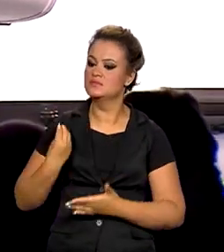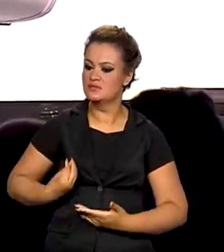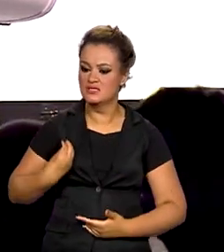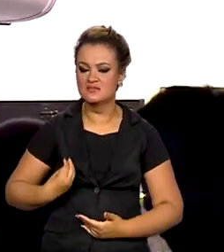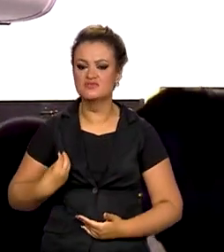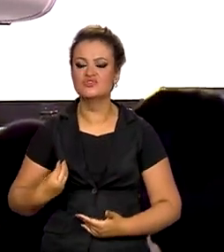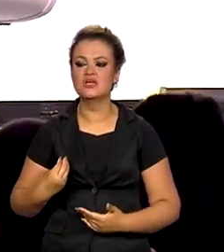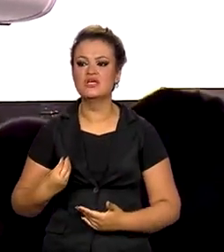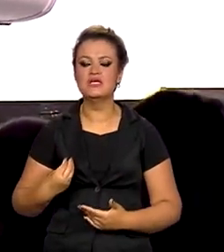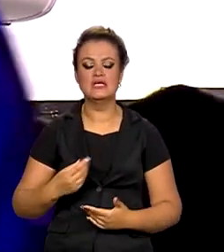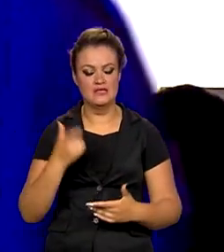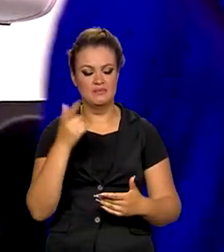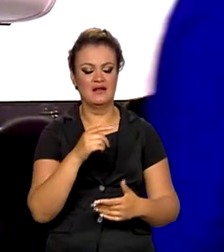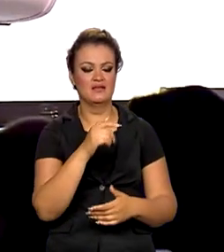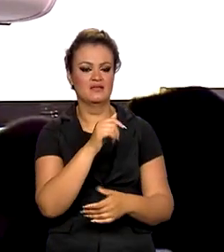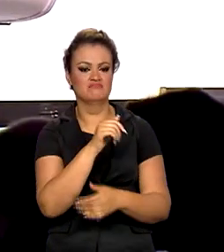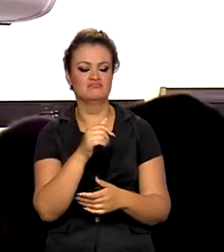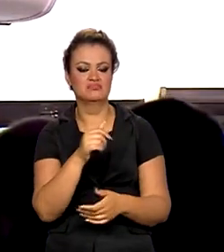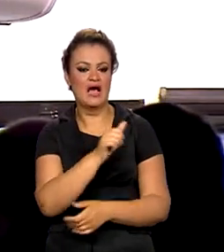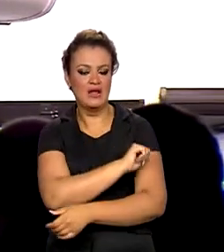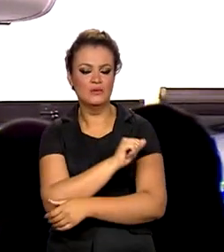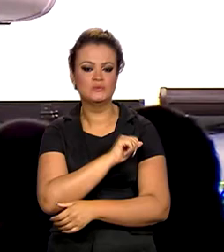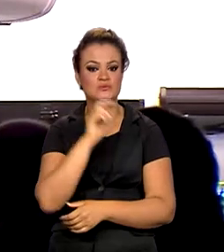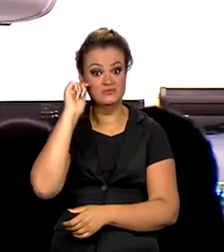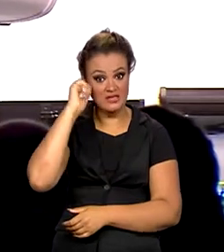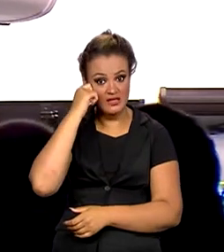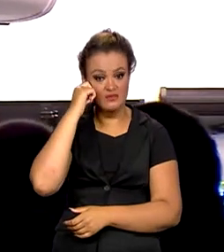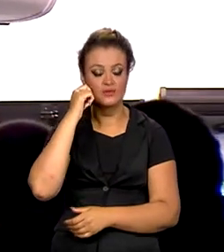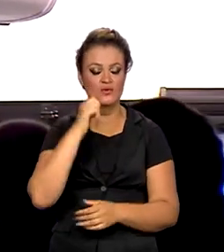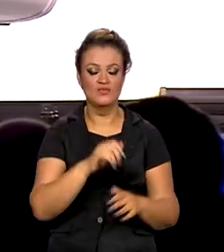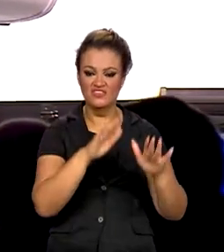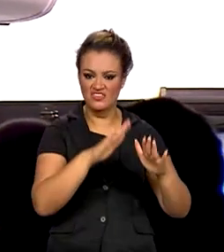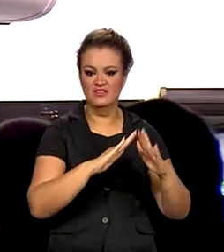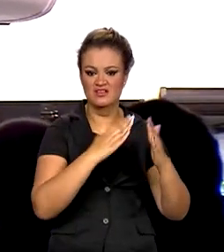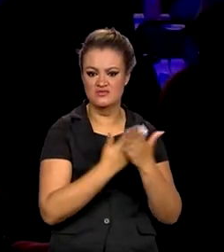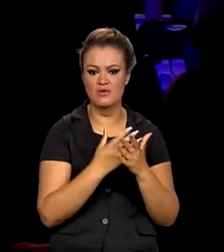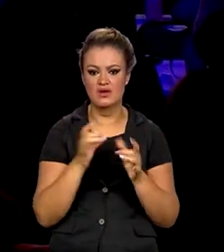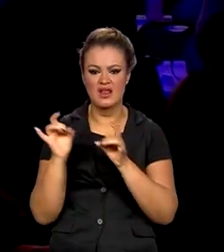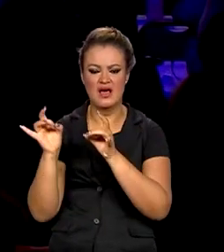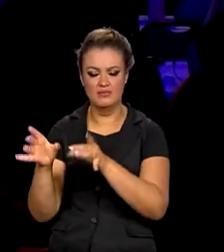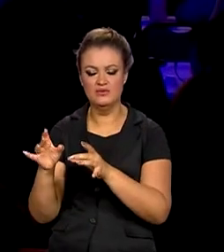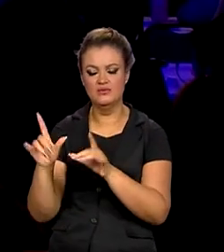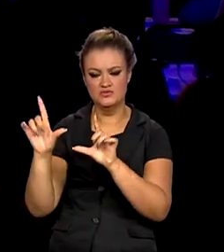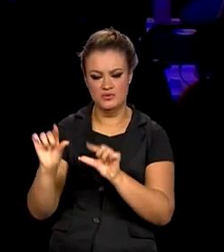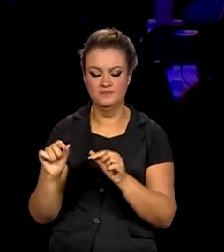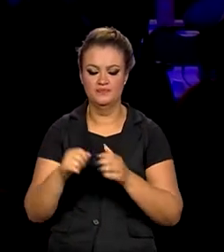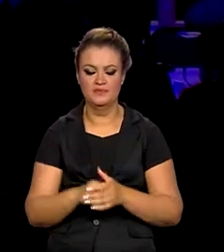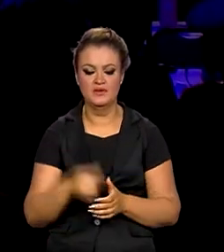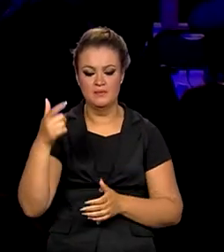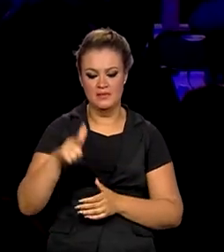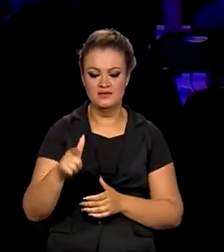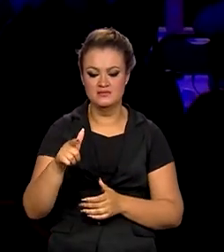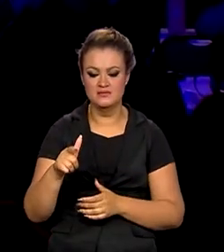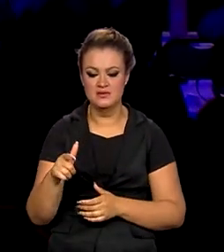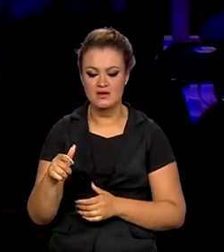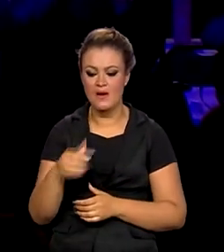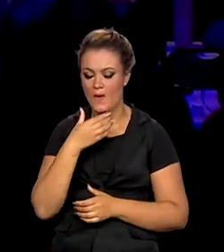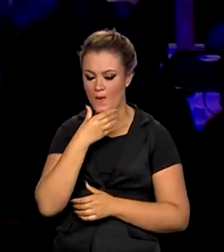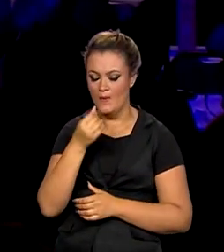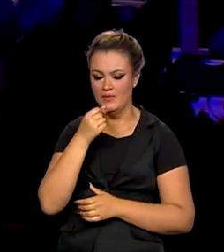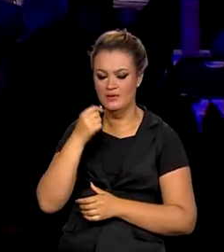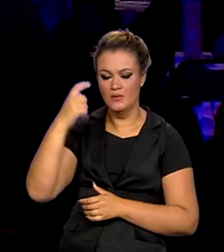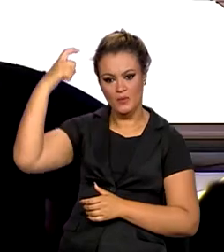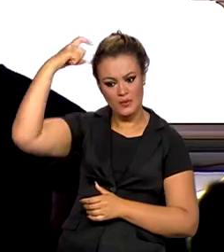permanências, de estudantes negros e de diminuição da evasão escolar, que é tão grande. Wellington Dias, do Desenvolvimento e